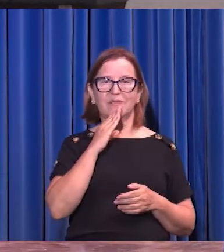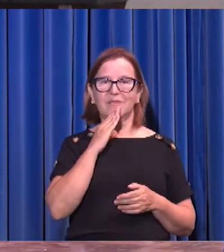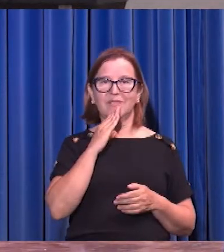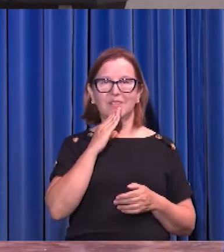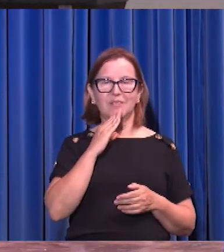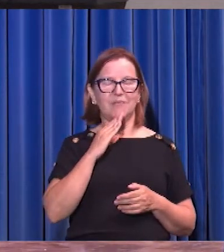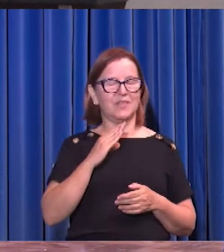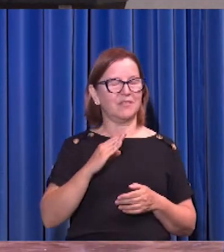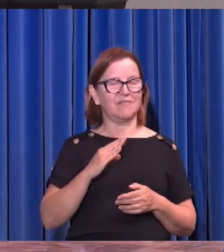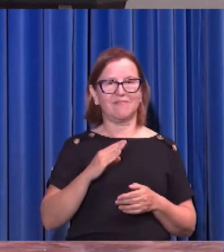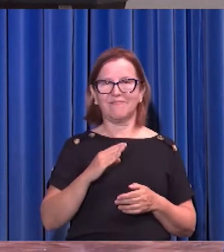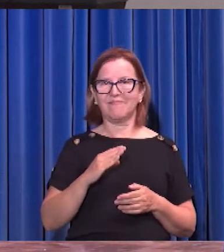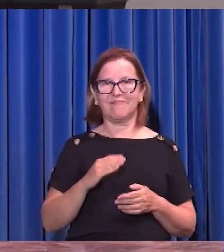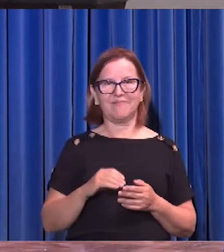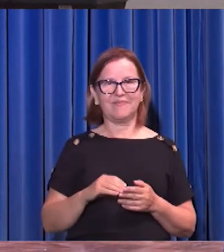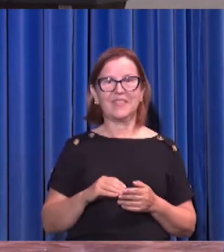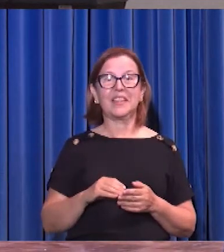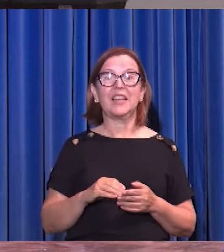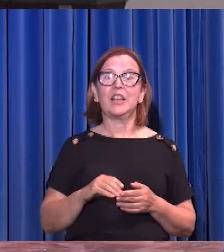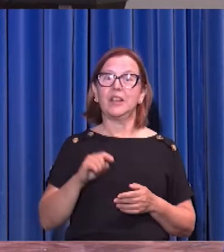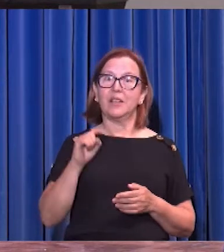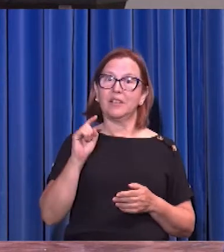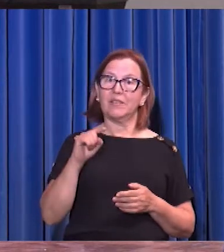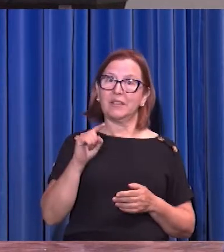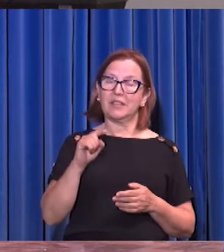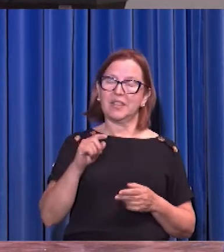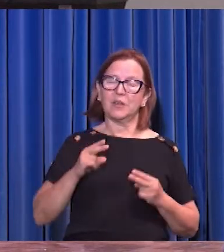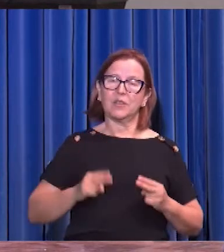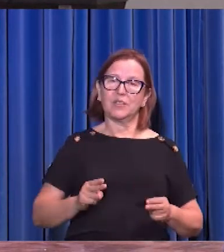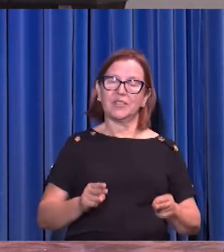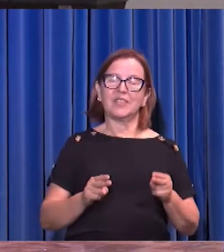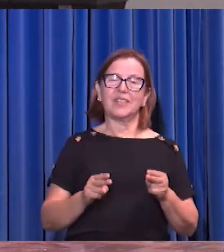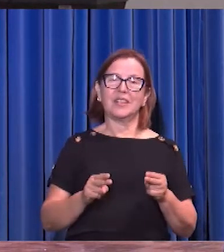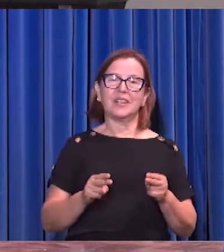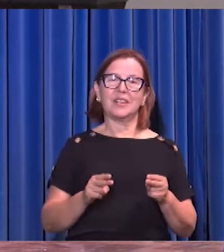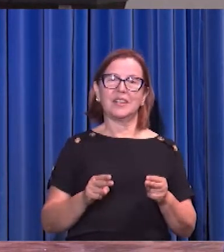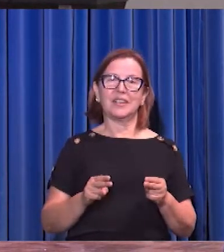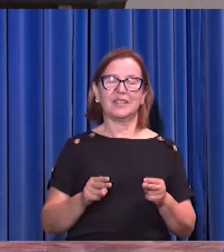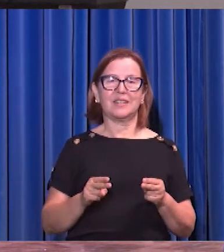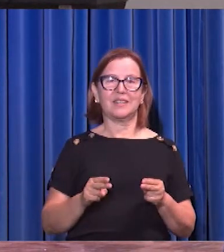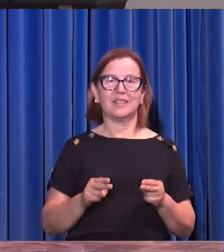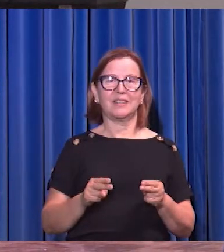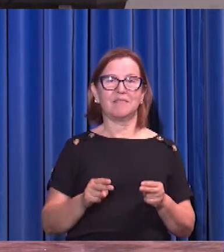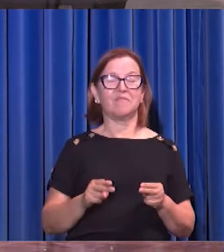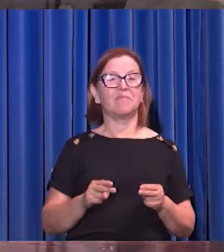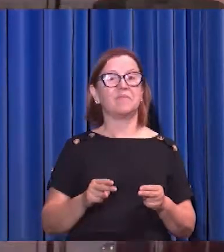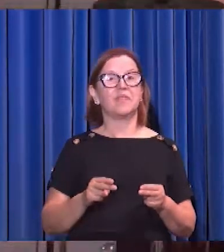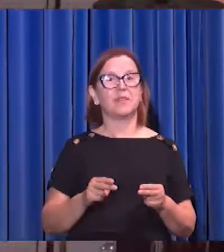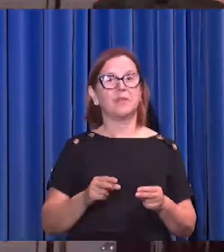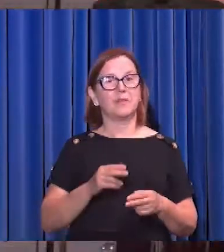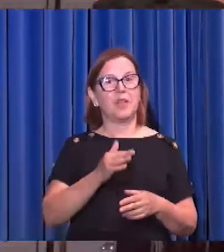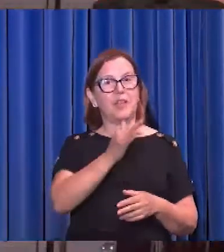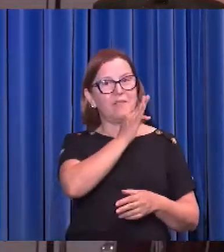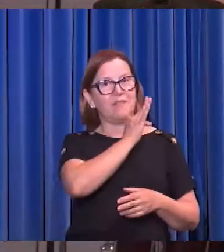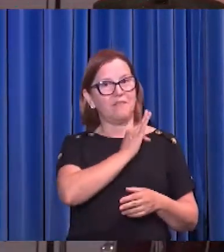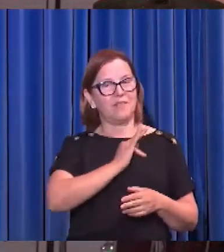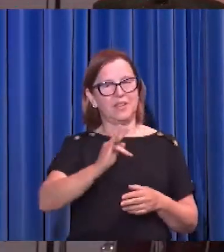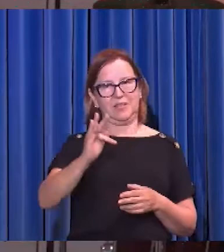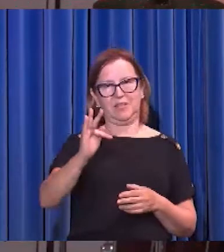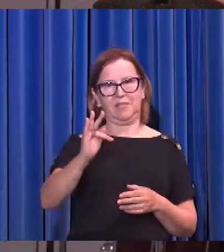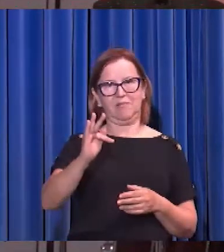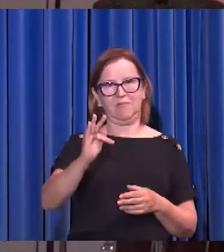tua vida. Você vai continuar sendo um fariseu. Você vai continuar sendo